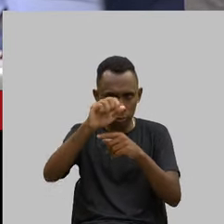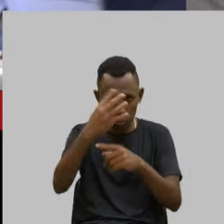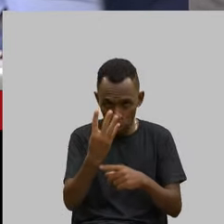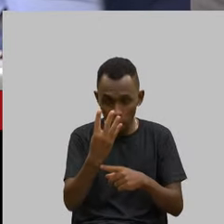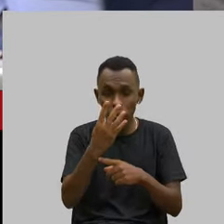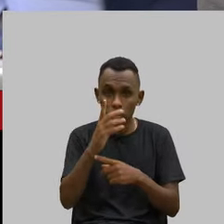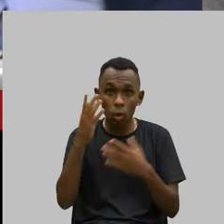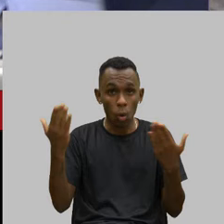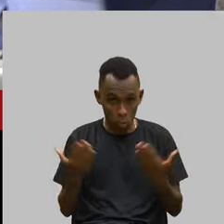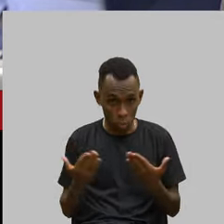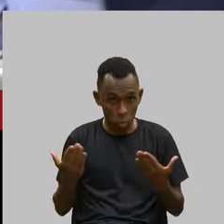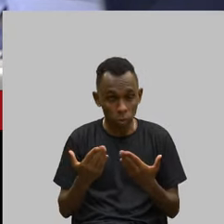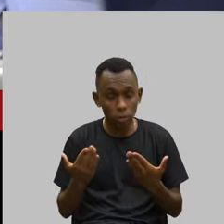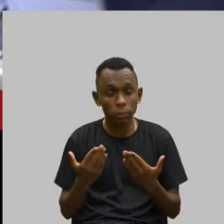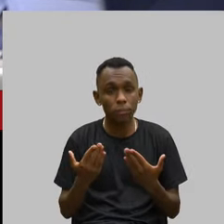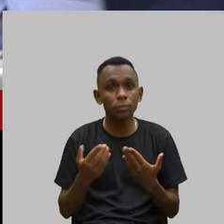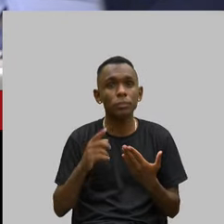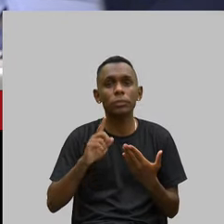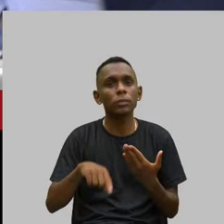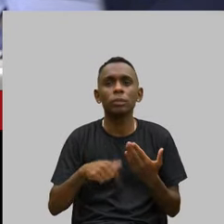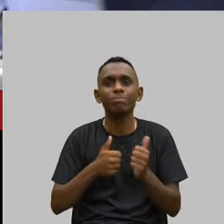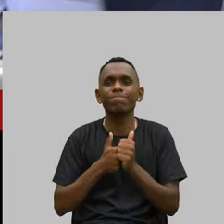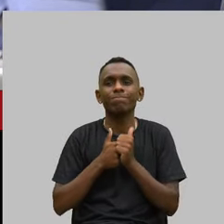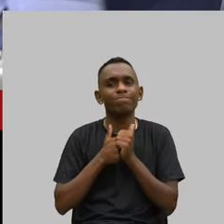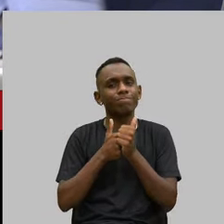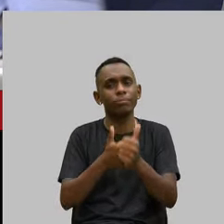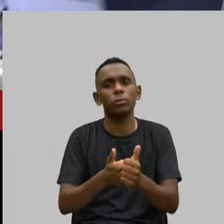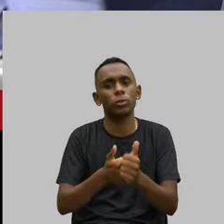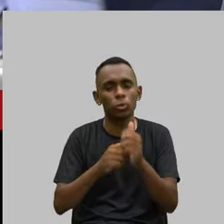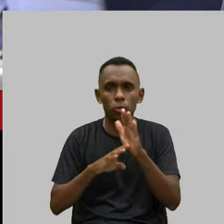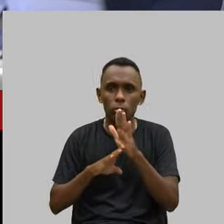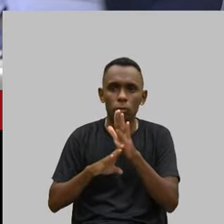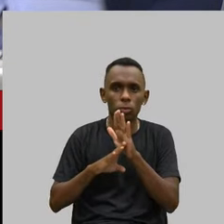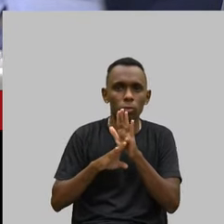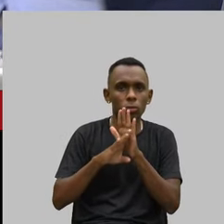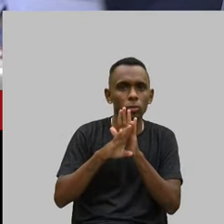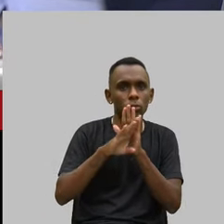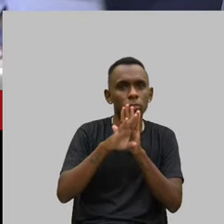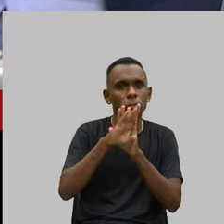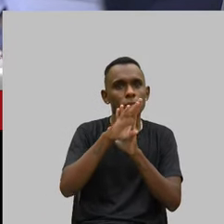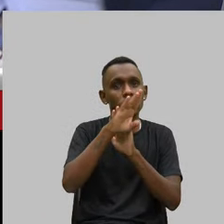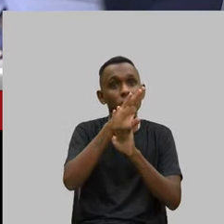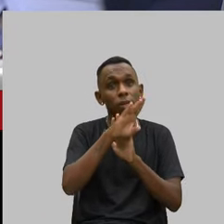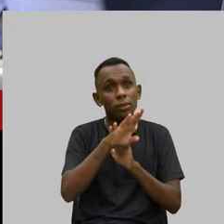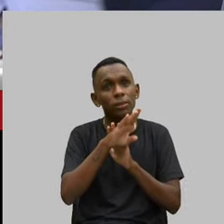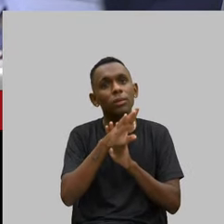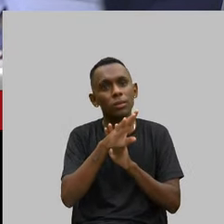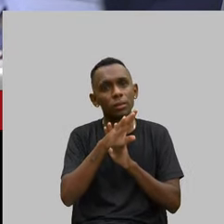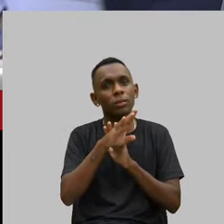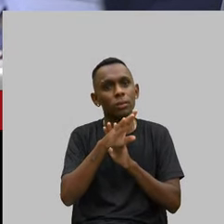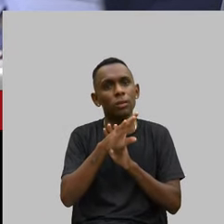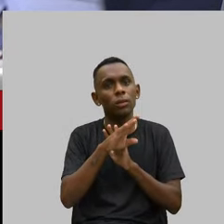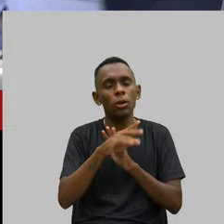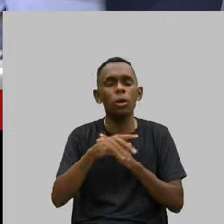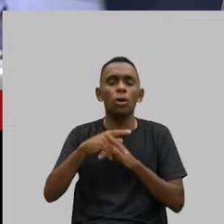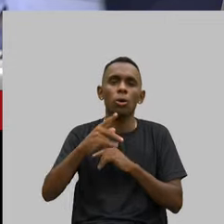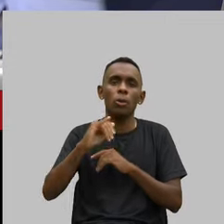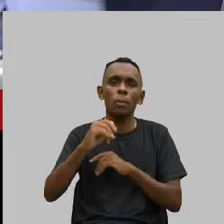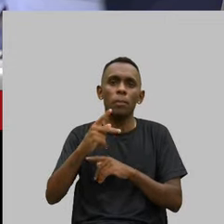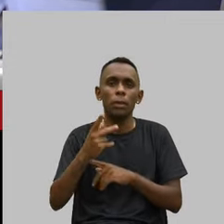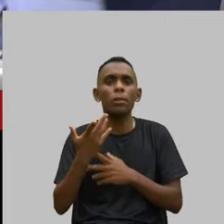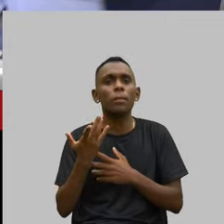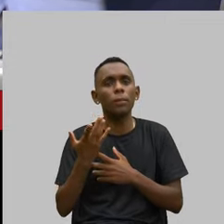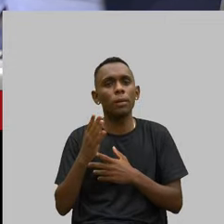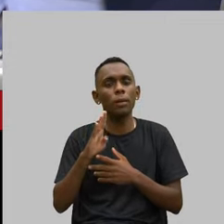ele ele ele não acompanha o crescimento da receita ele não acompanha o crescimento do PIB ele não